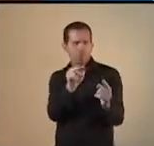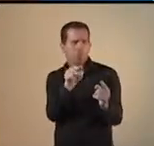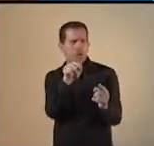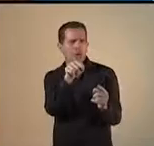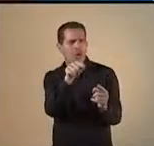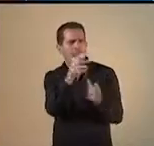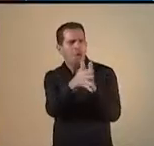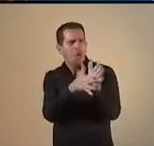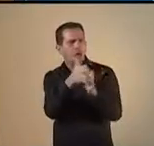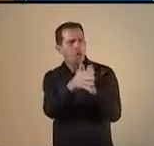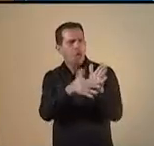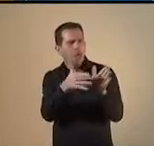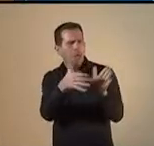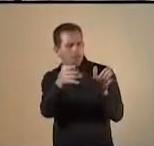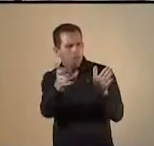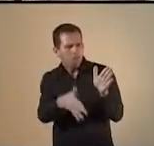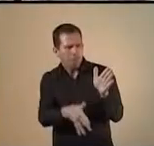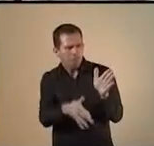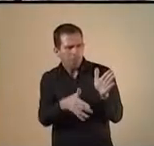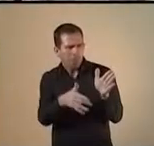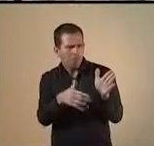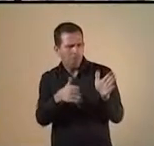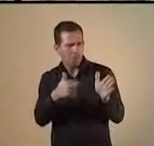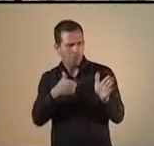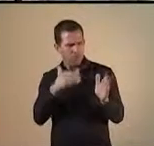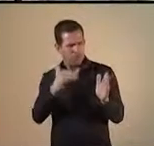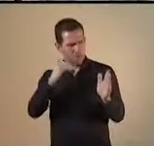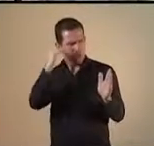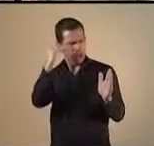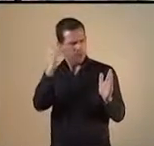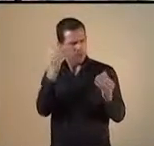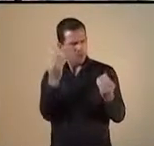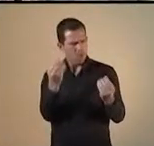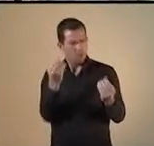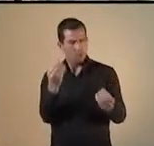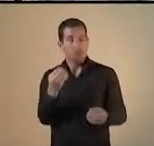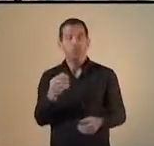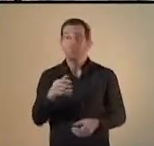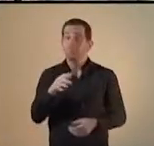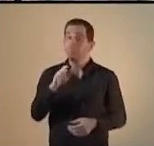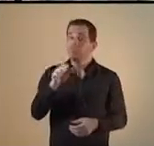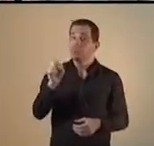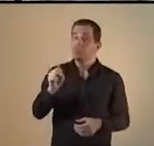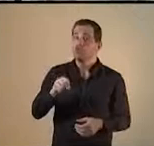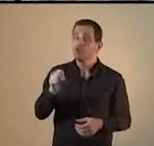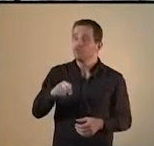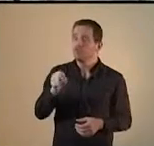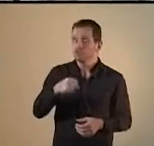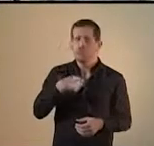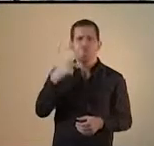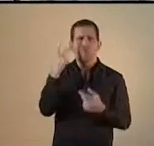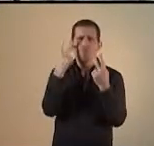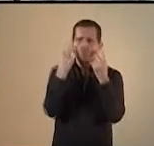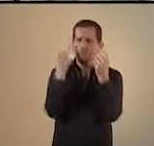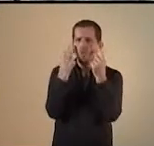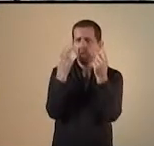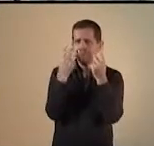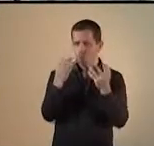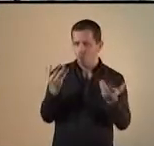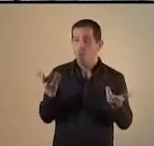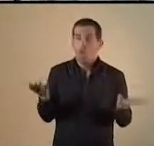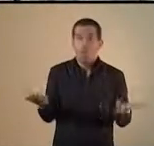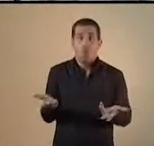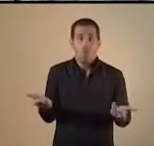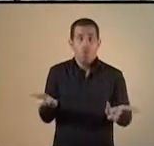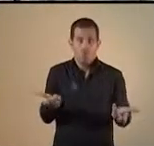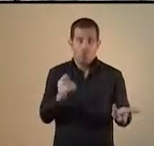pouco à frente do nível dele? Sim. E o que é que eles fazem nessa hora? Sim, é comum. É comum isso acontecer.